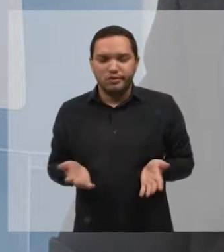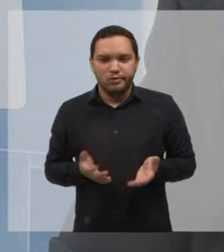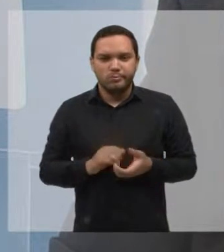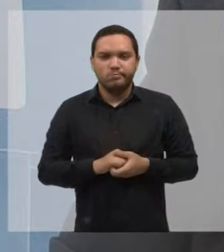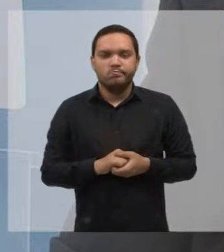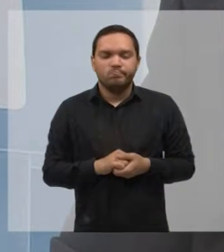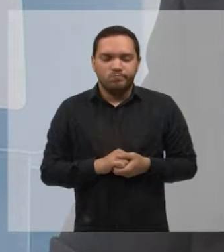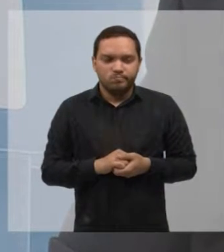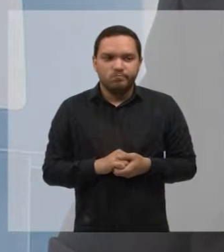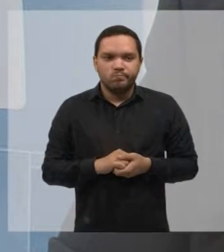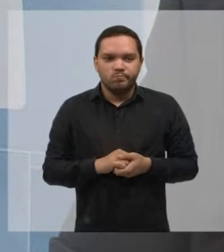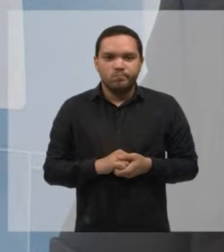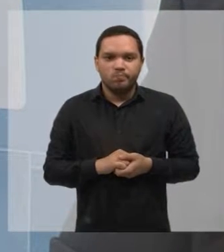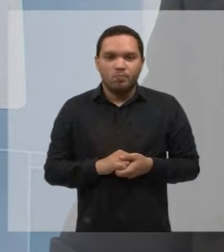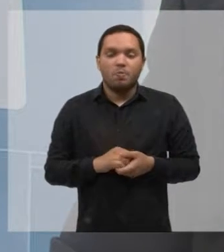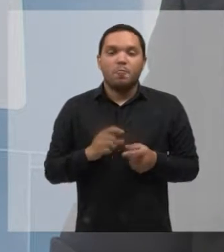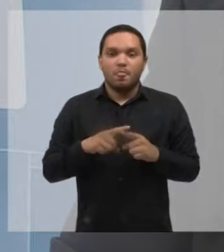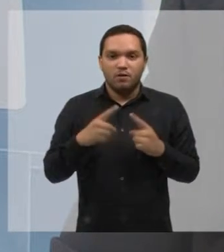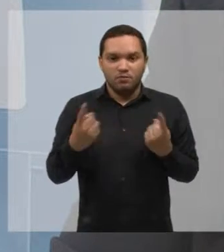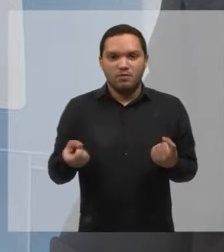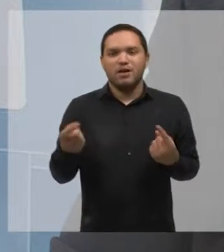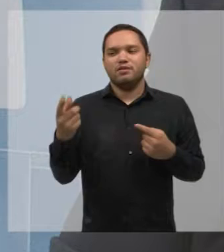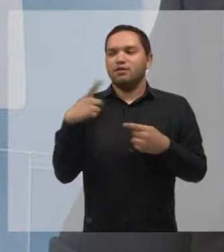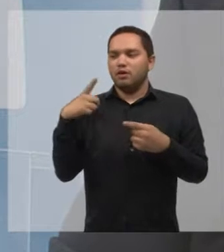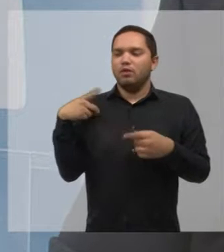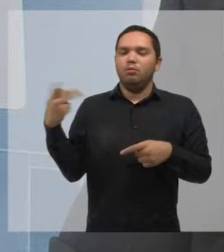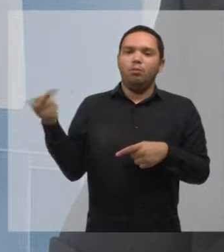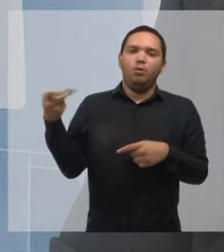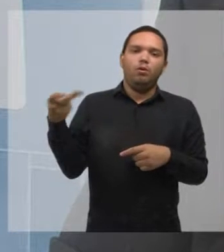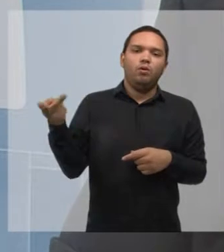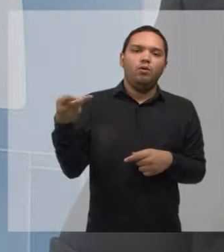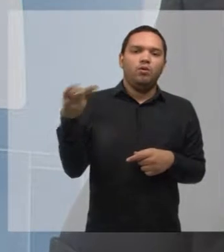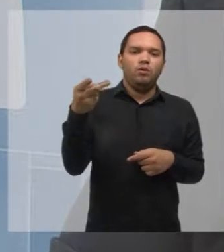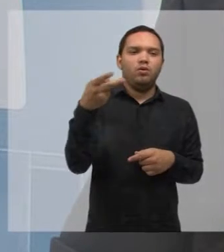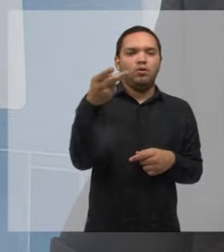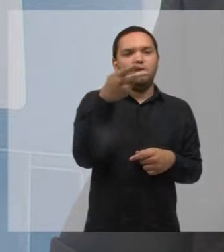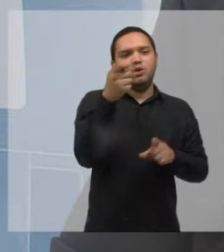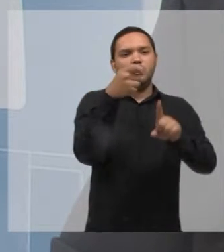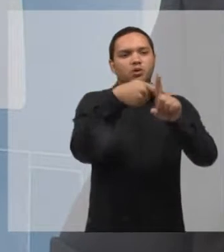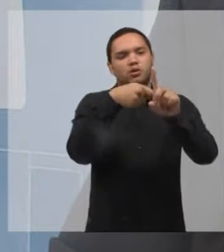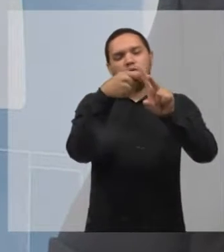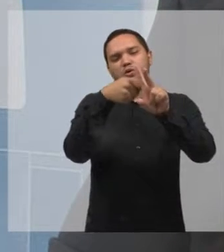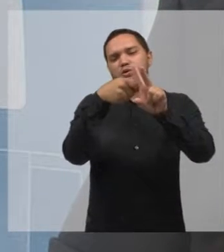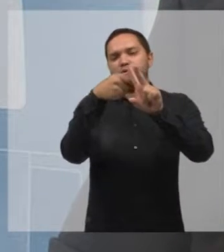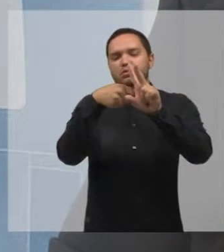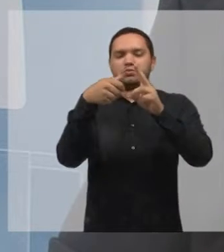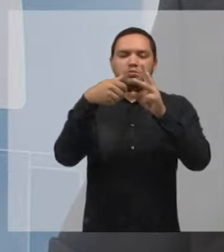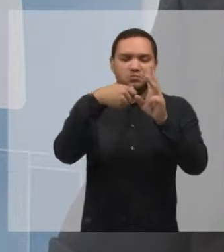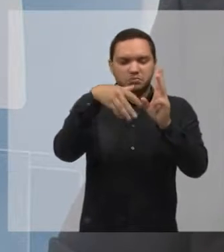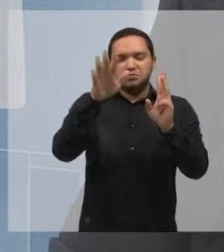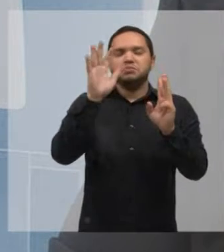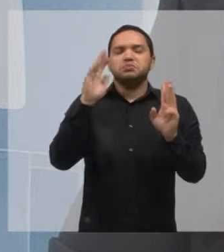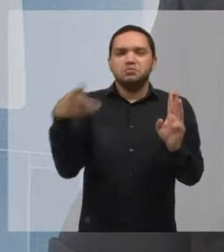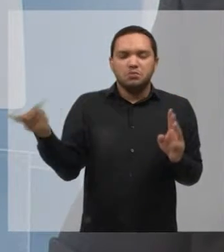eu acho que mesmo mantendo essas buscas por um mês, mais de 2 meses,